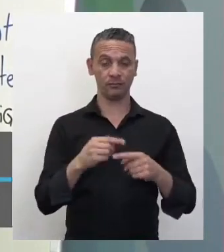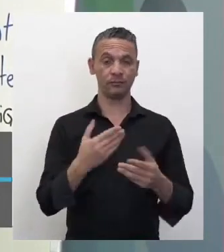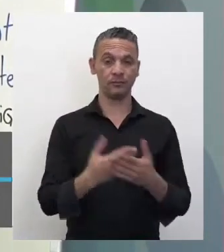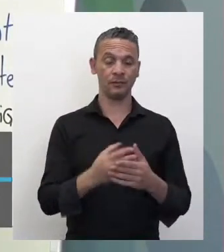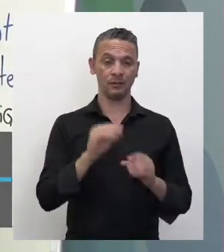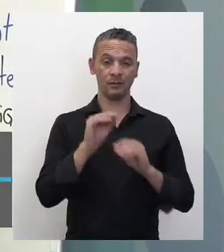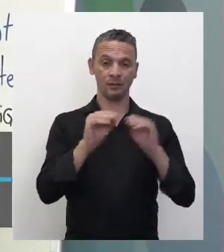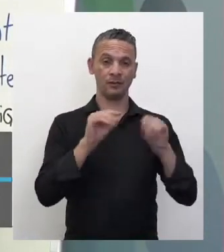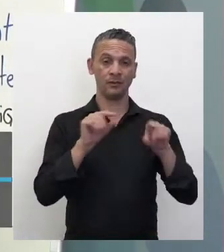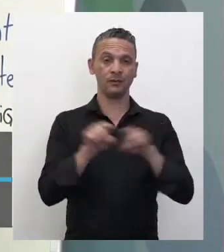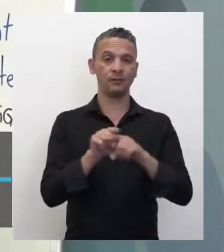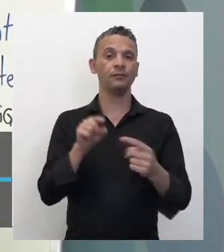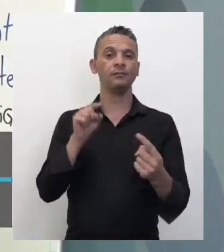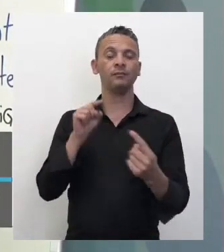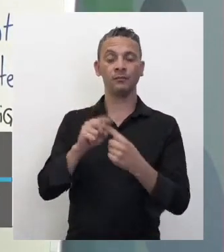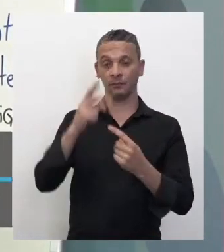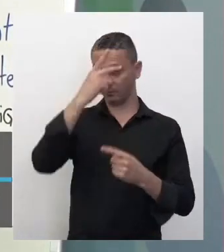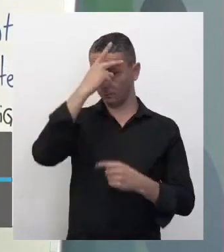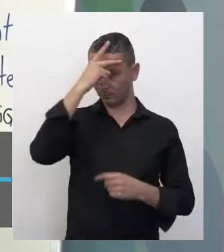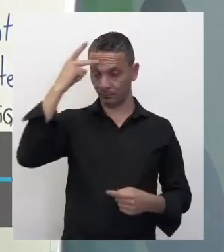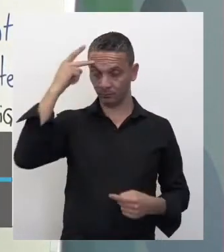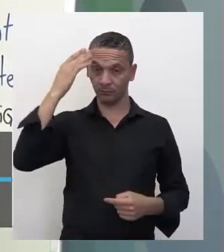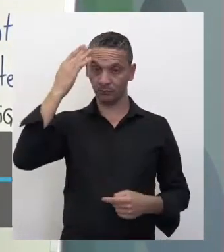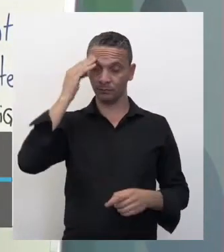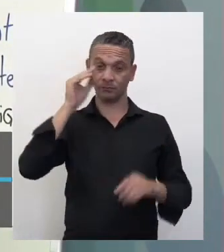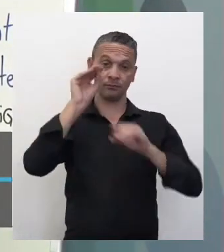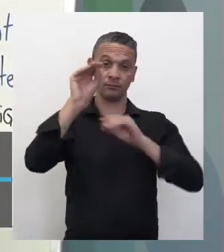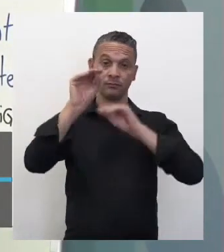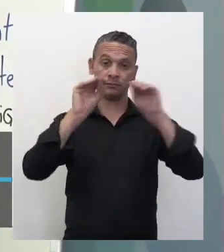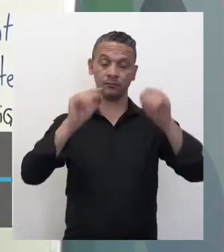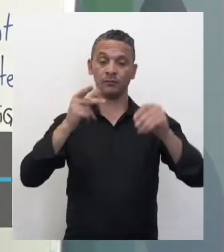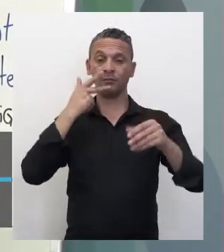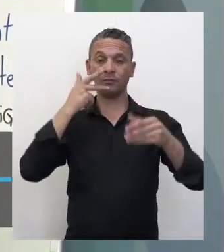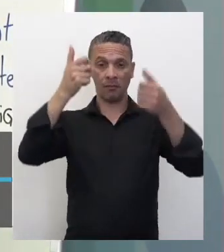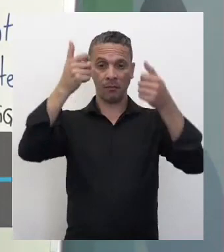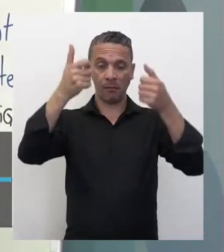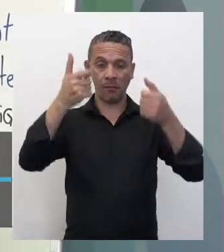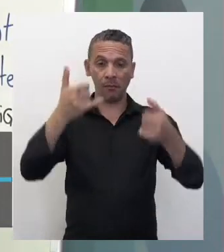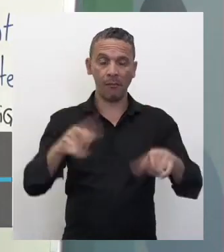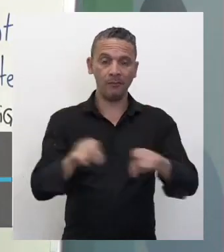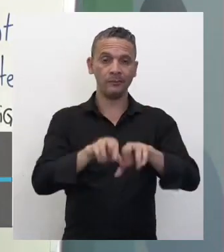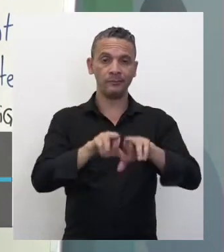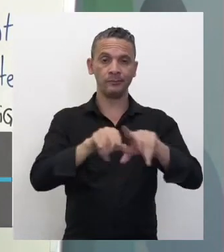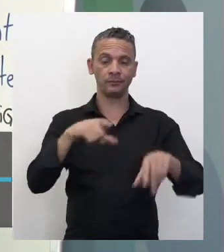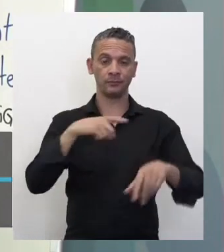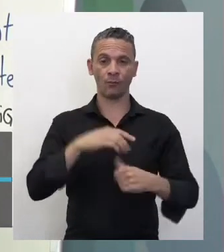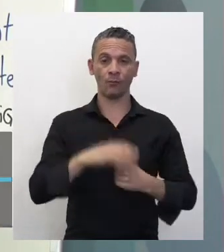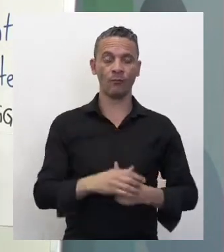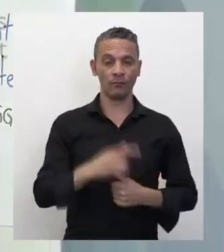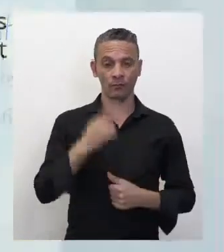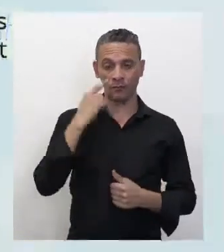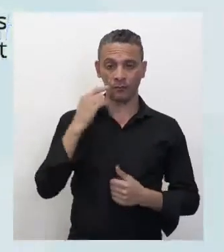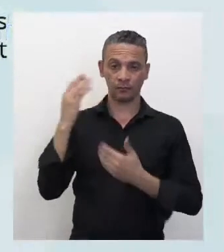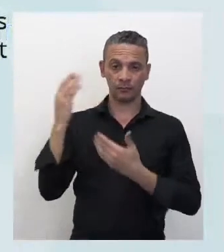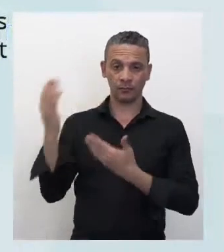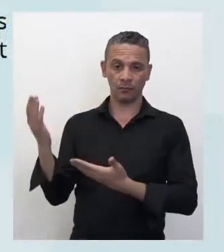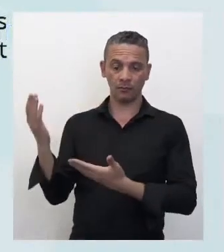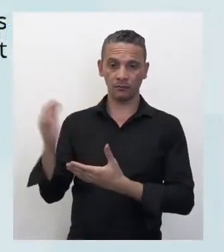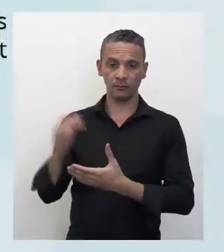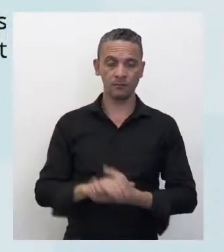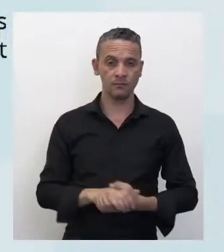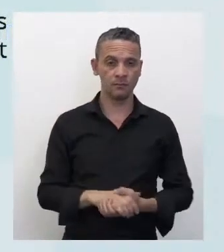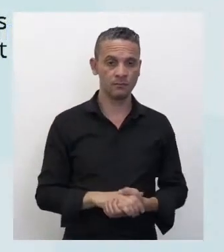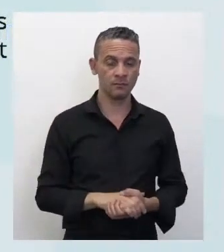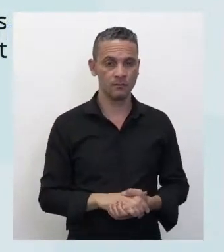ali de propósito justamente para as pessoas colocarem e a gente poder falar da diferença. Então, na tela vai aparecer para vocês, a gente